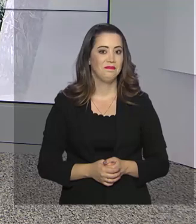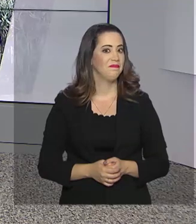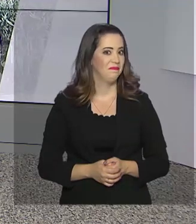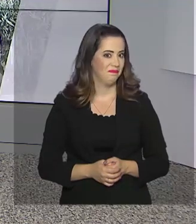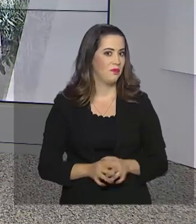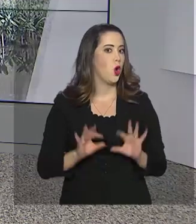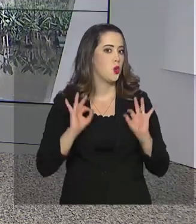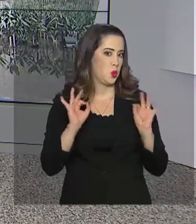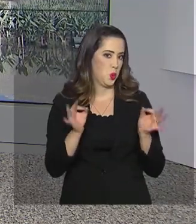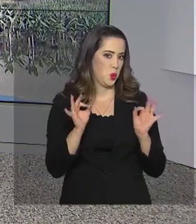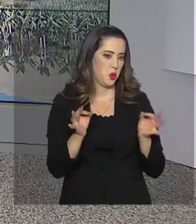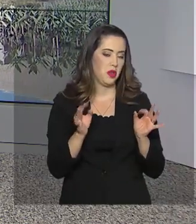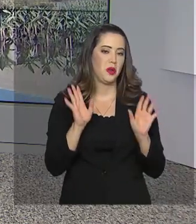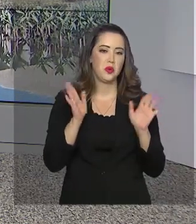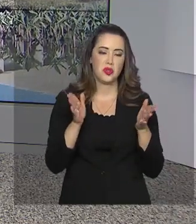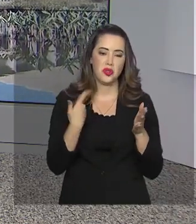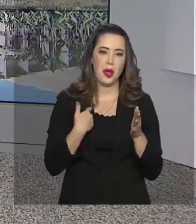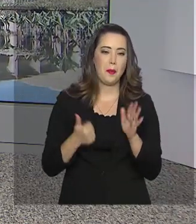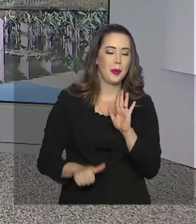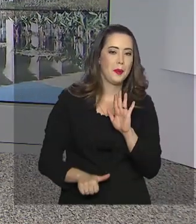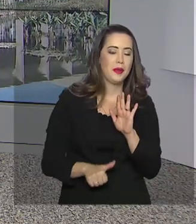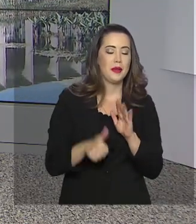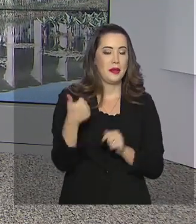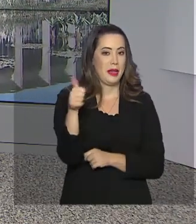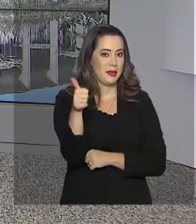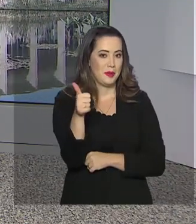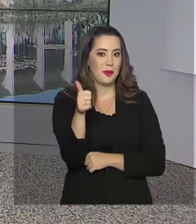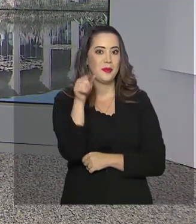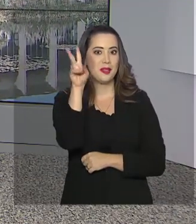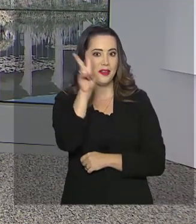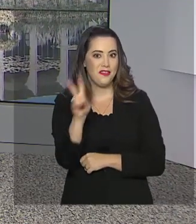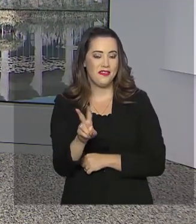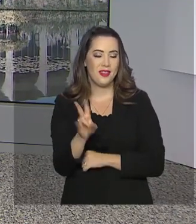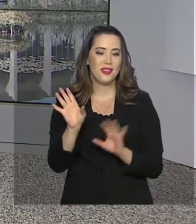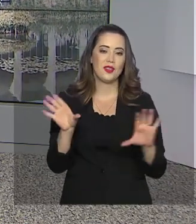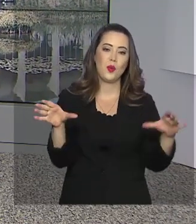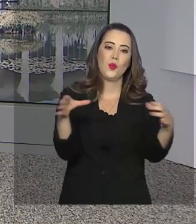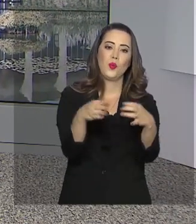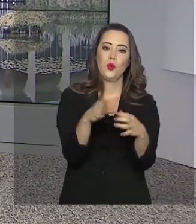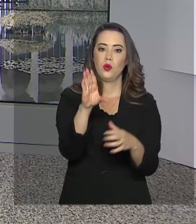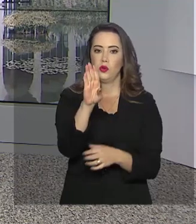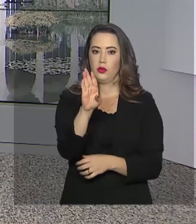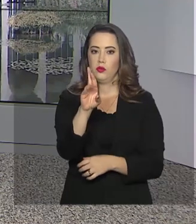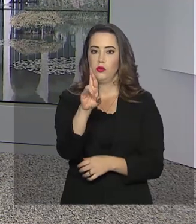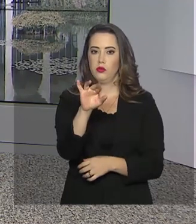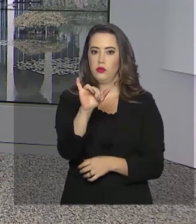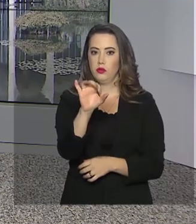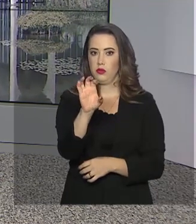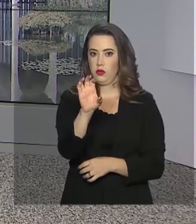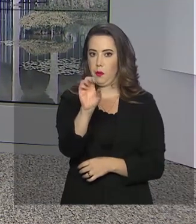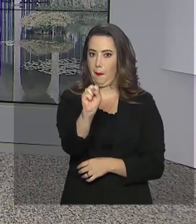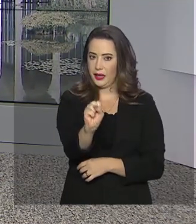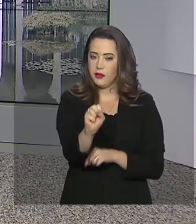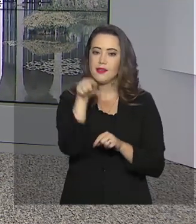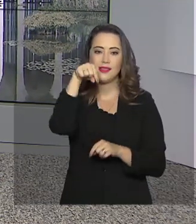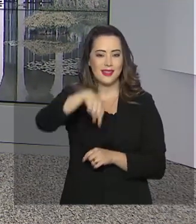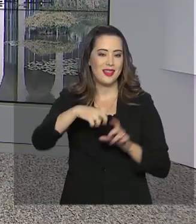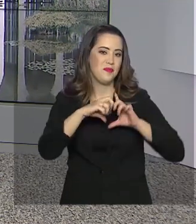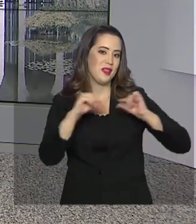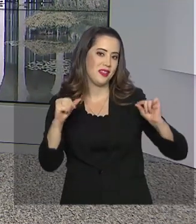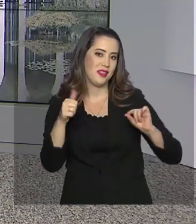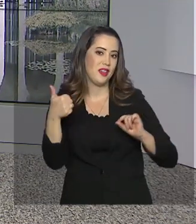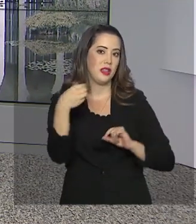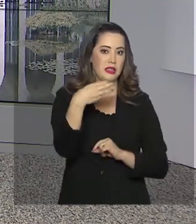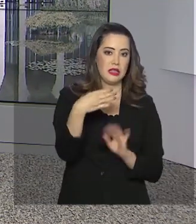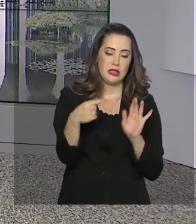tudo pronto para o brasil sediar a 11ª edição da cúpula do brics aqui em brasília nos dias 13 e 14 de